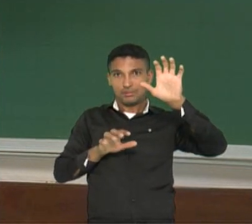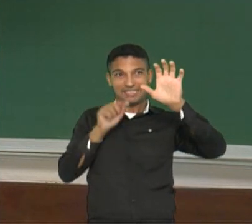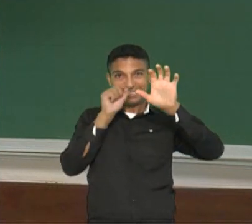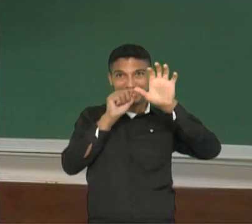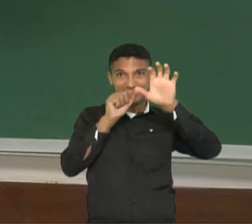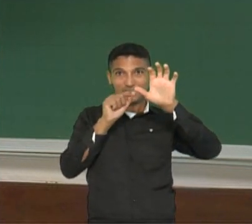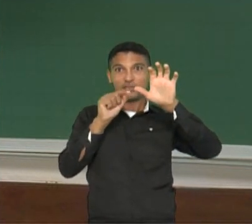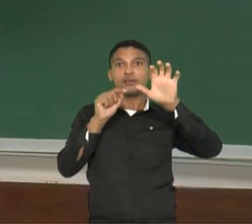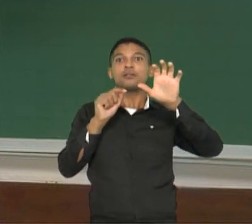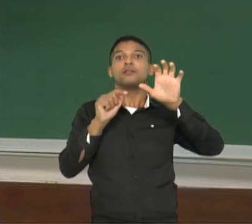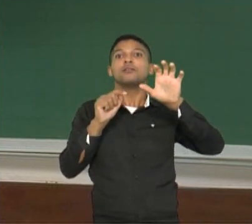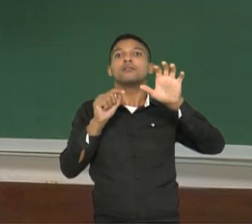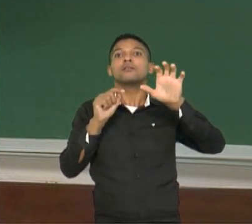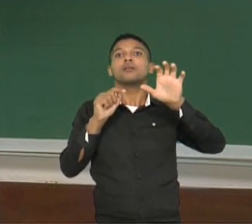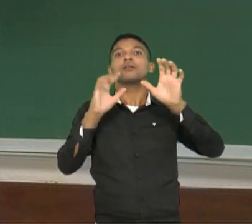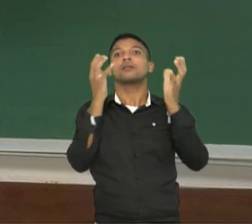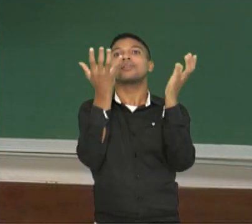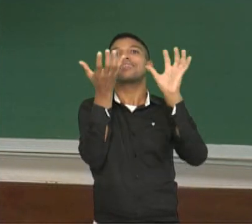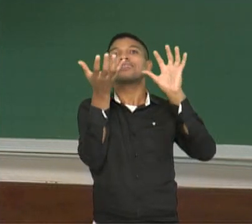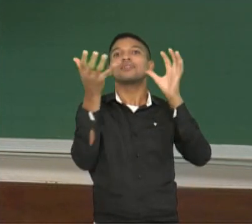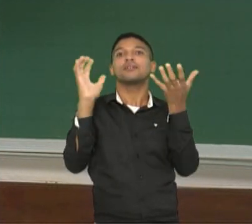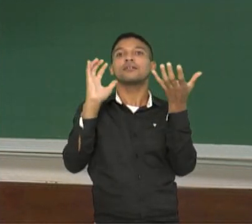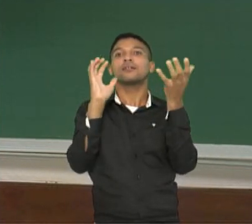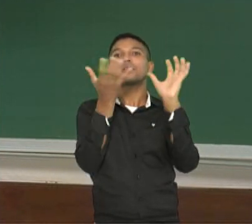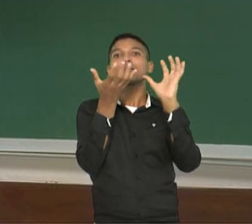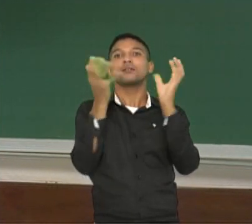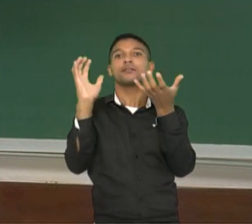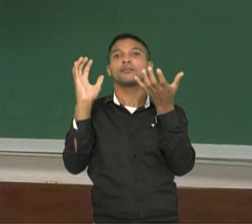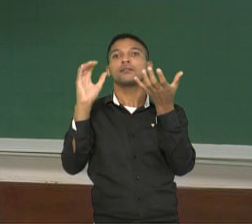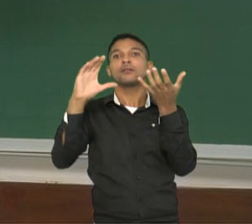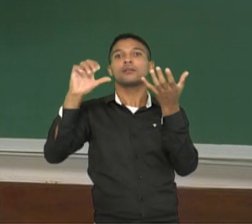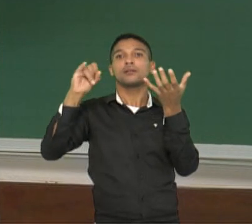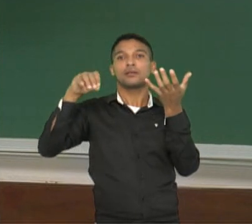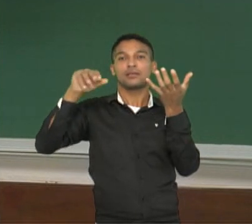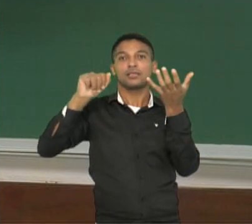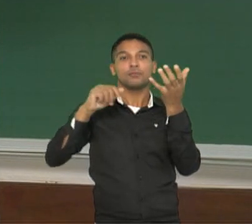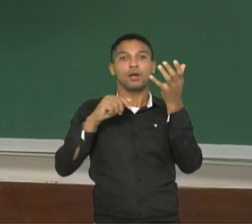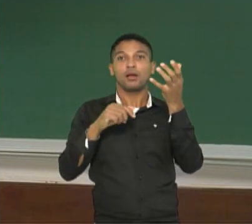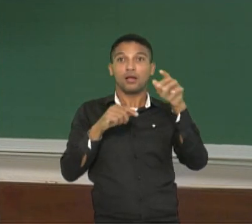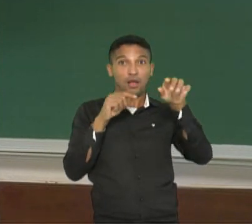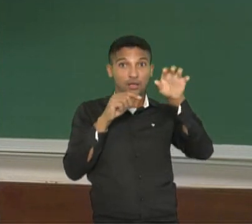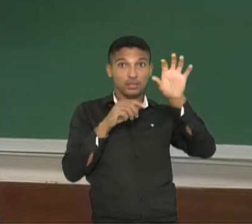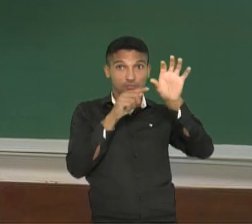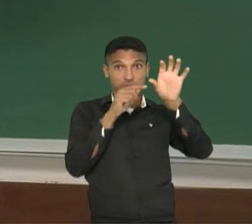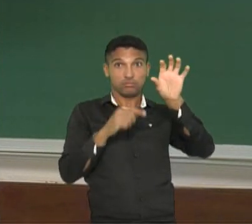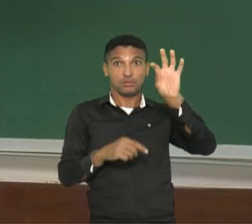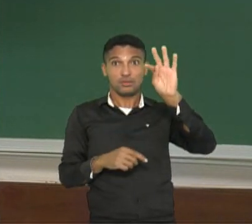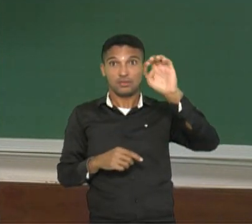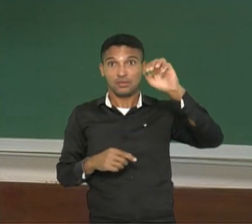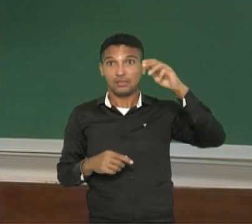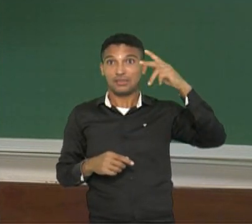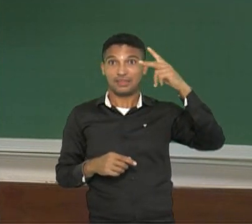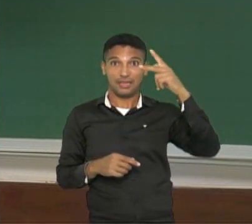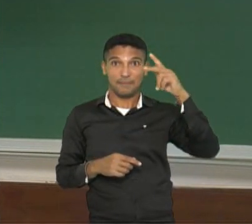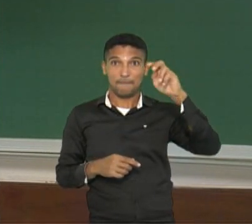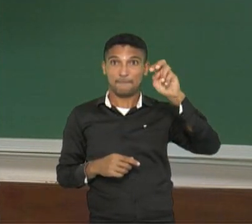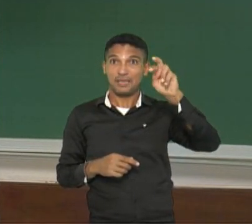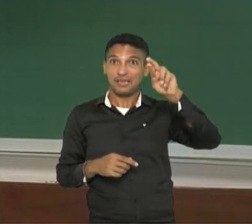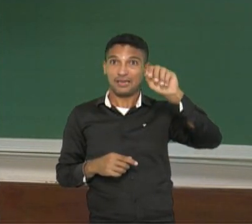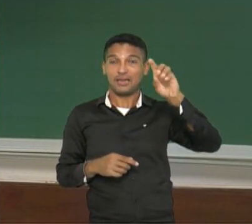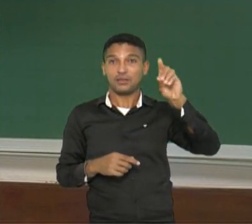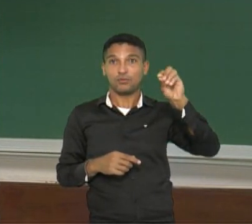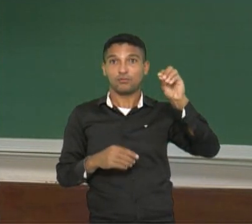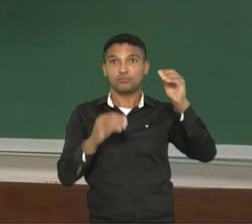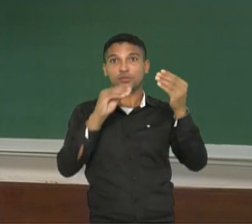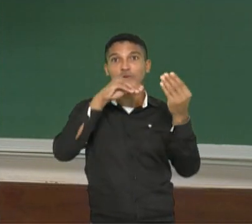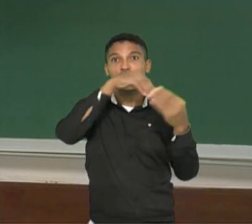temperado. Mas popularmente, no senso comum, haja vista as condições climáticas do nosso país,